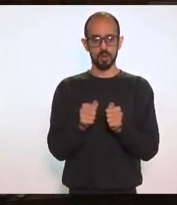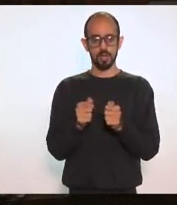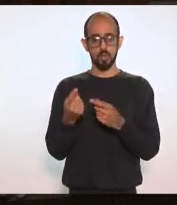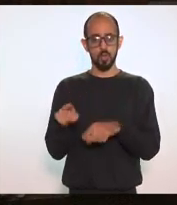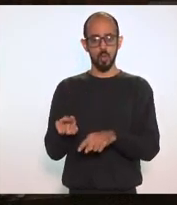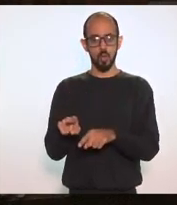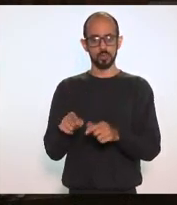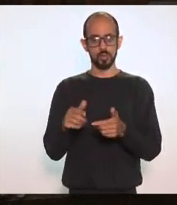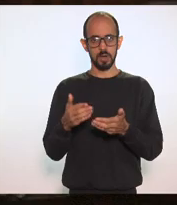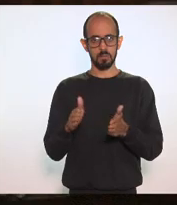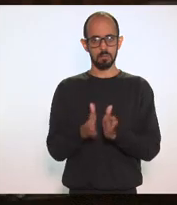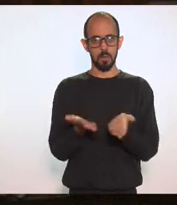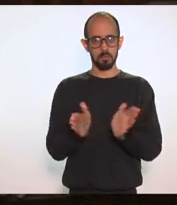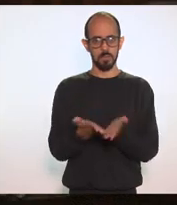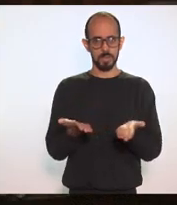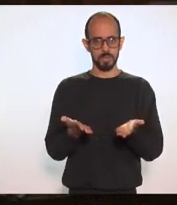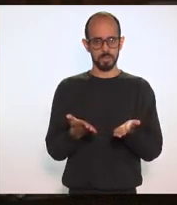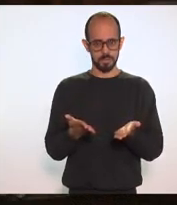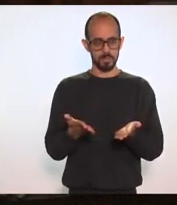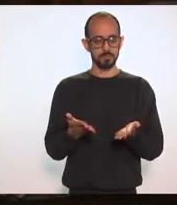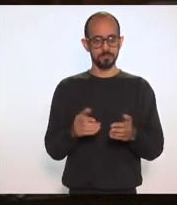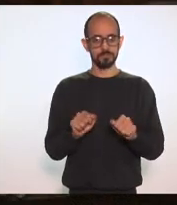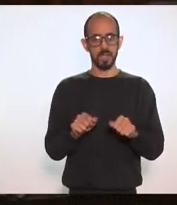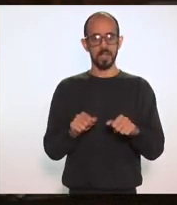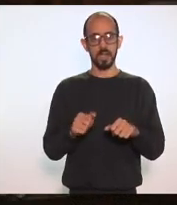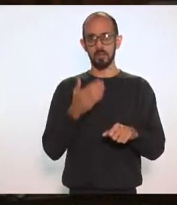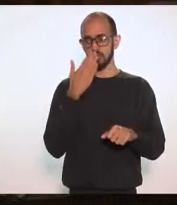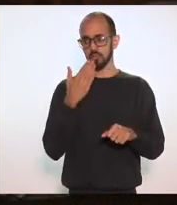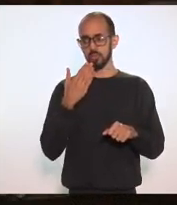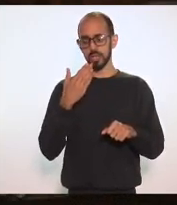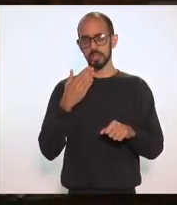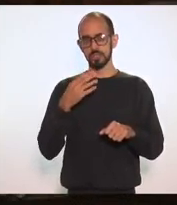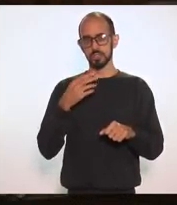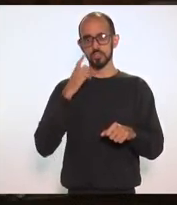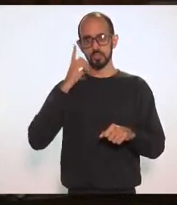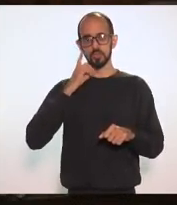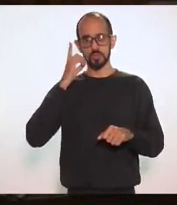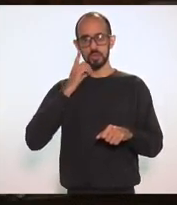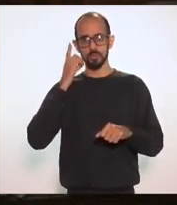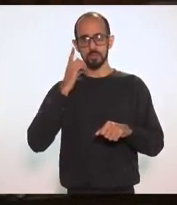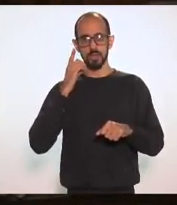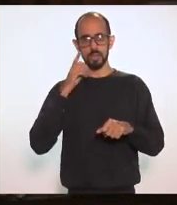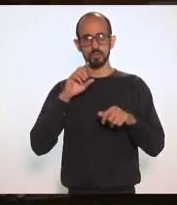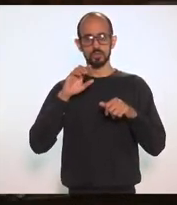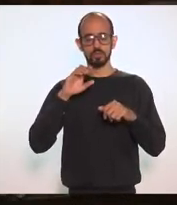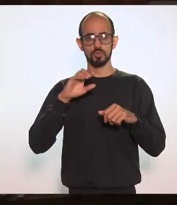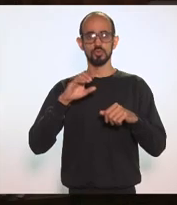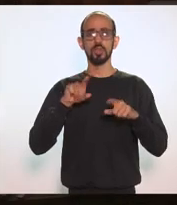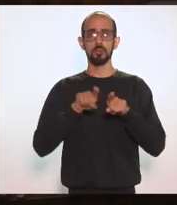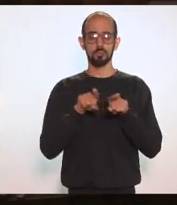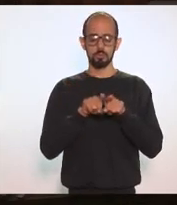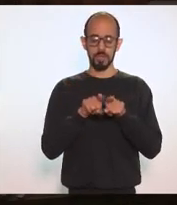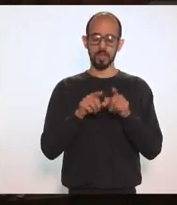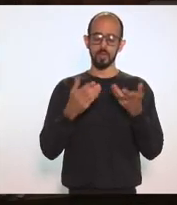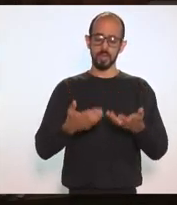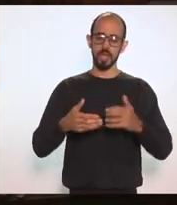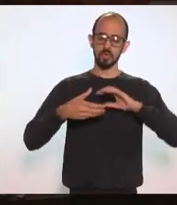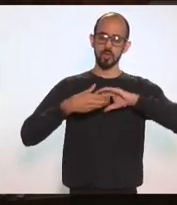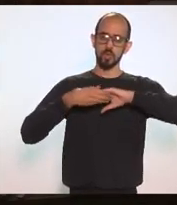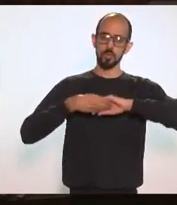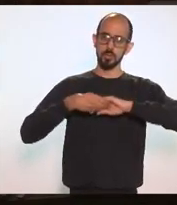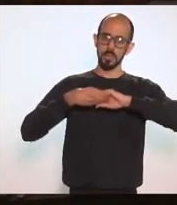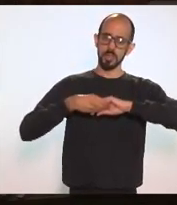também acompanhará de perto. A Frente Parlamentar de Combate à Tuberculose da LERJ, eu quero aqui saudar o